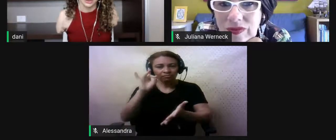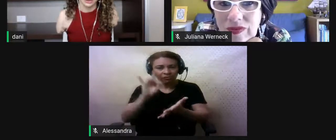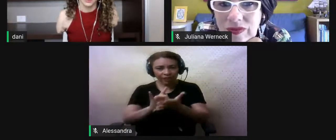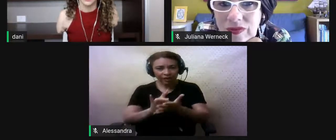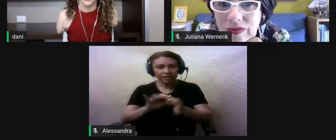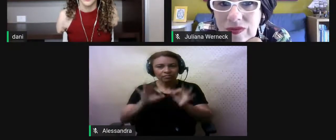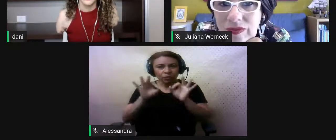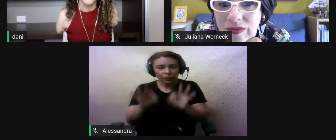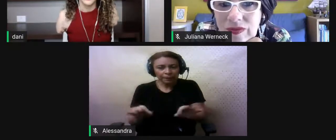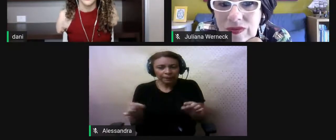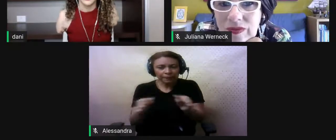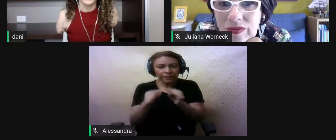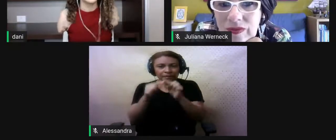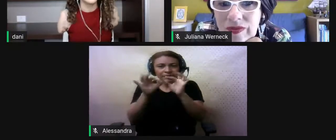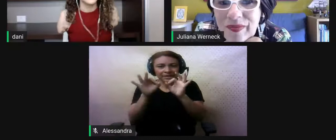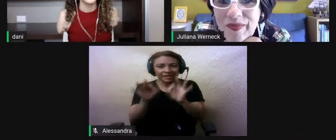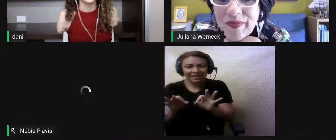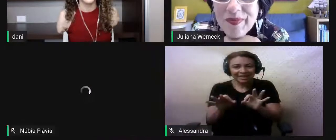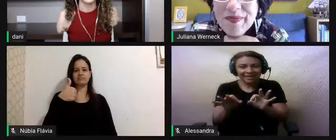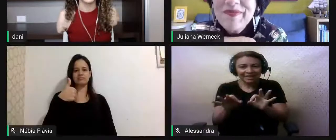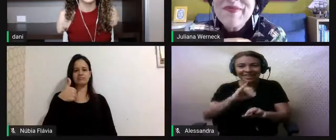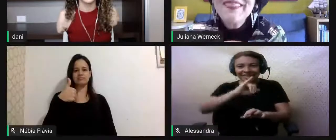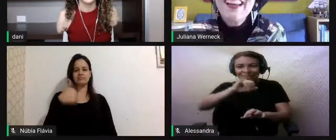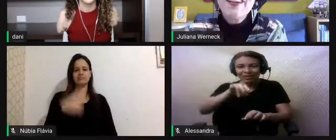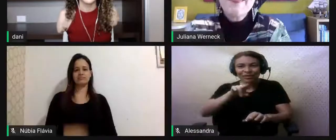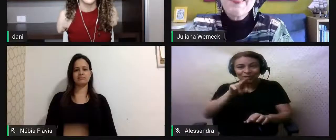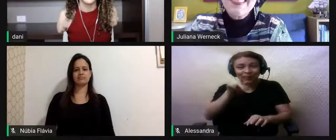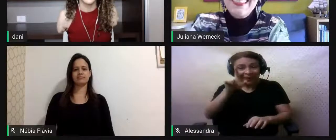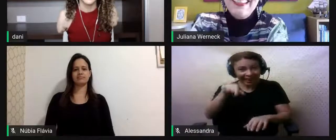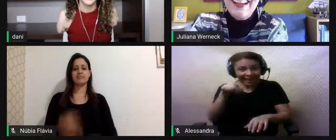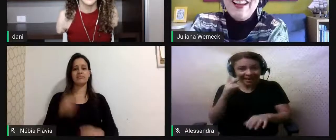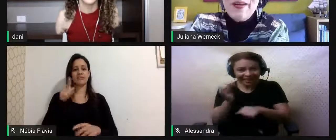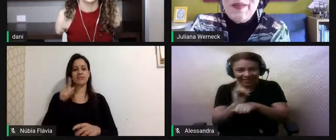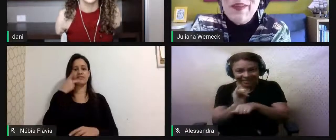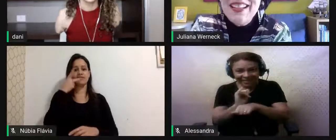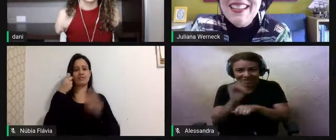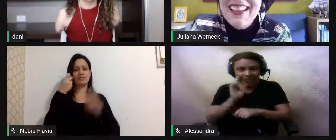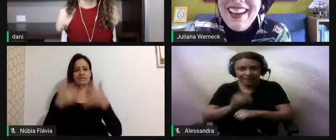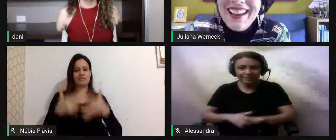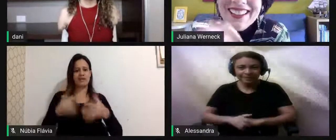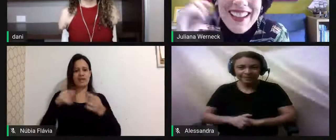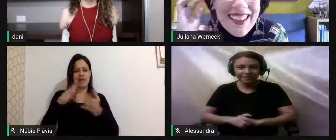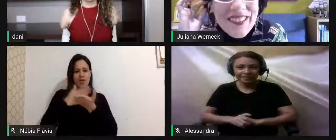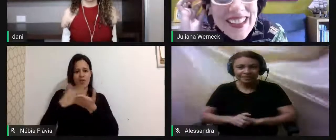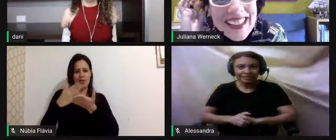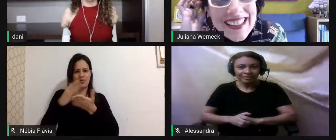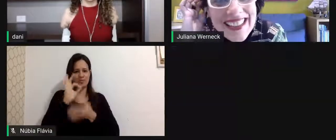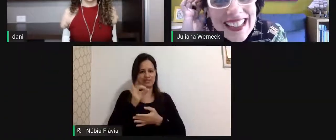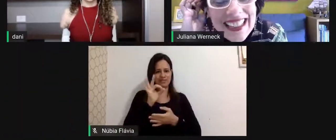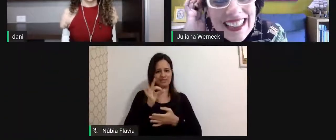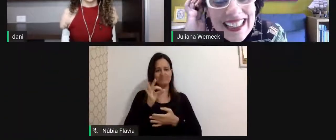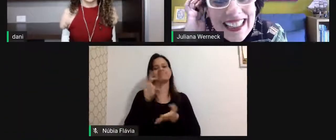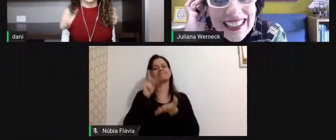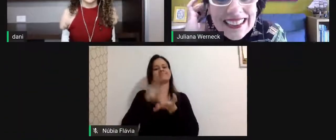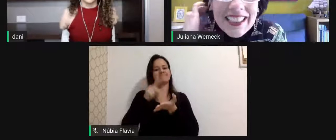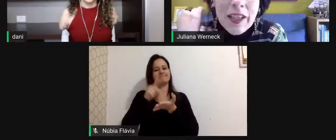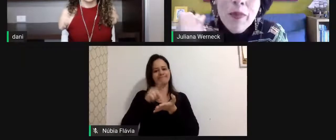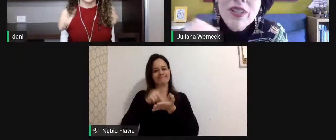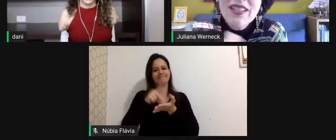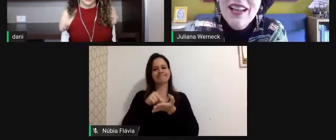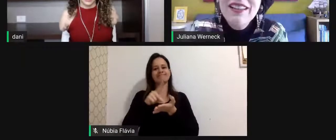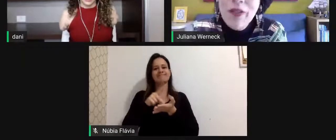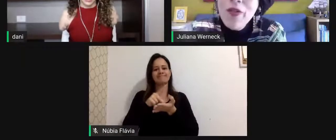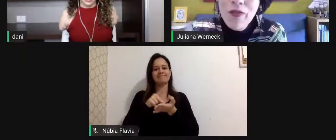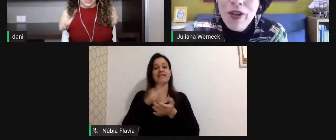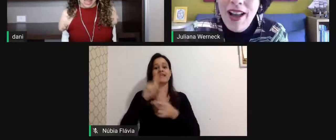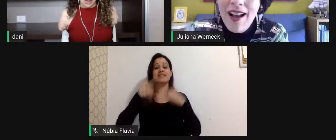deem certo. Ju, é esse vídeo, né, que você falou no começo? Pois é, exatamente. E assim,